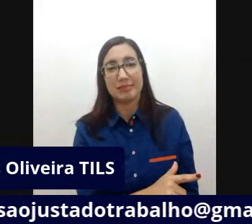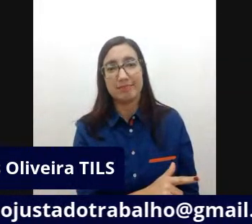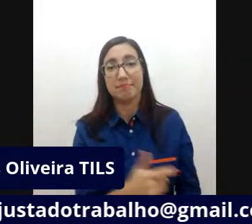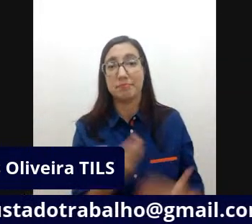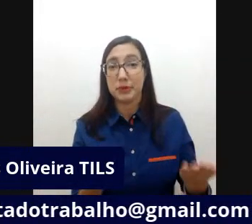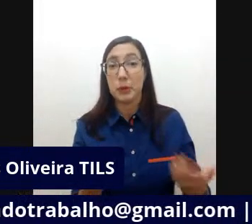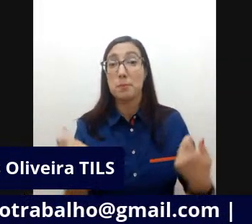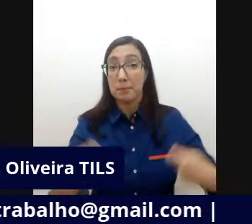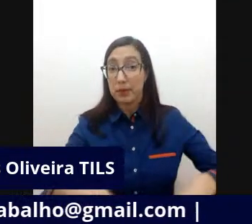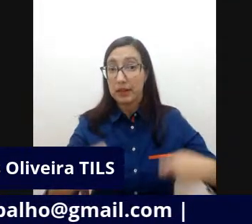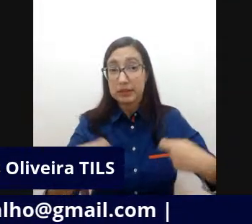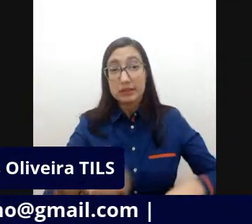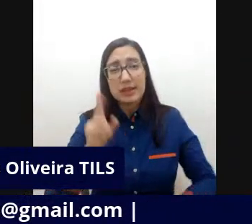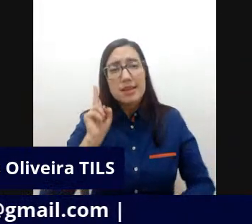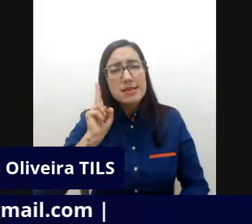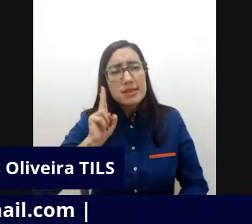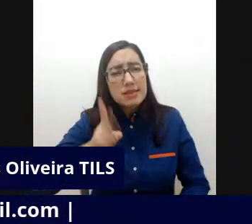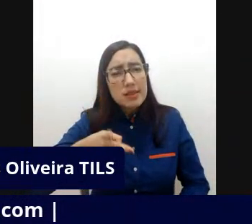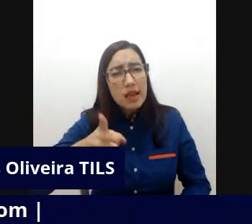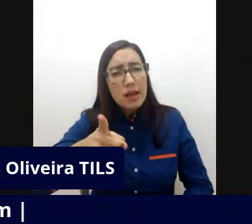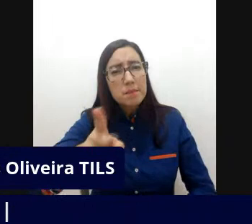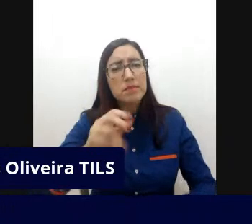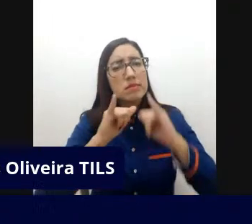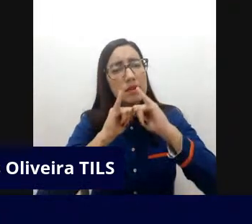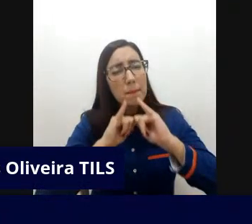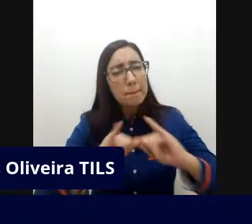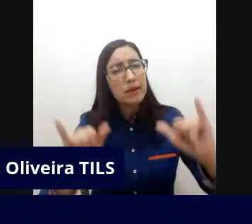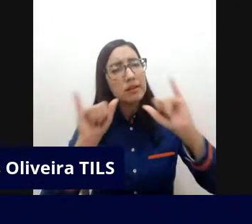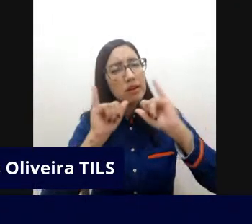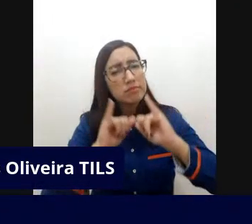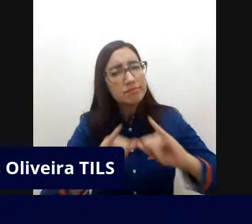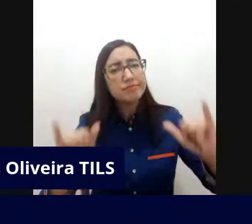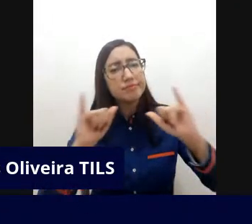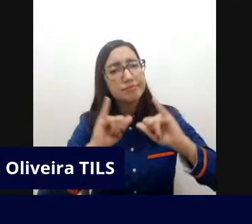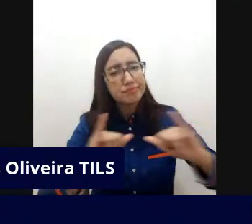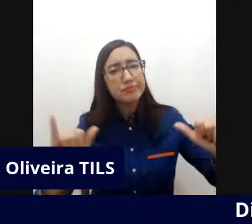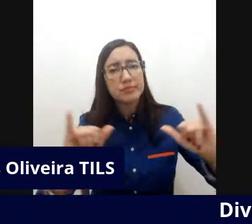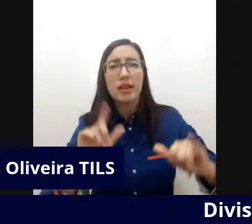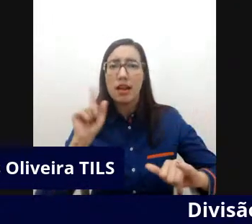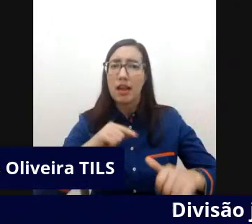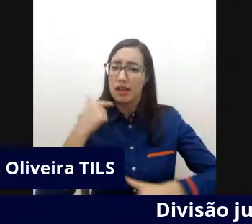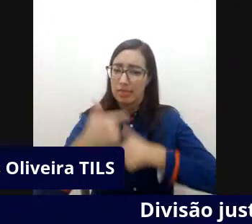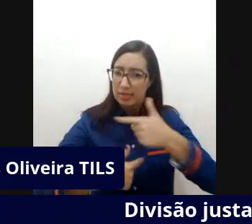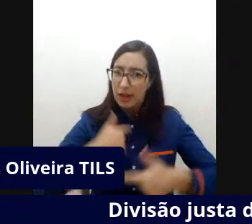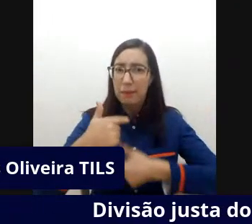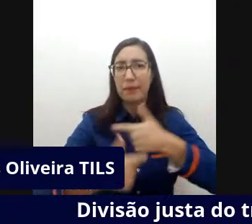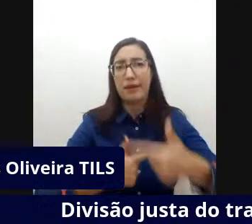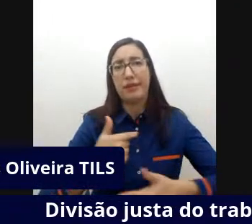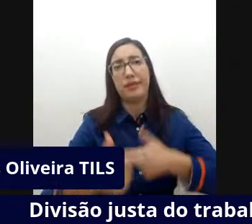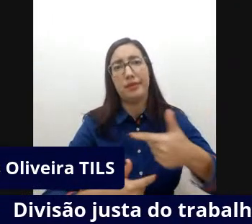constantes, que é uma trabalheira danada, mas que vai sim se desconstruindo